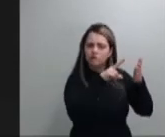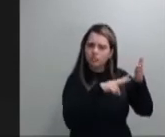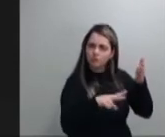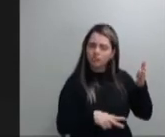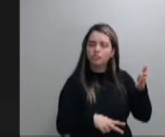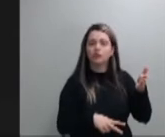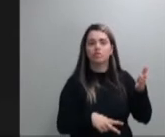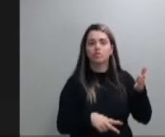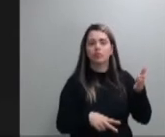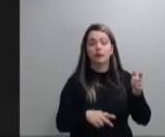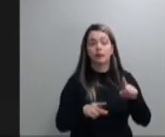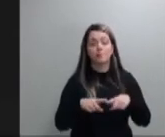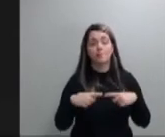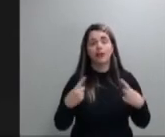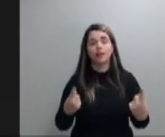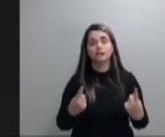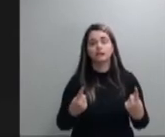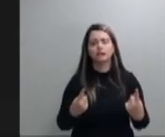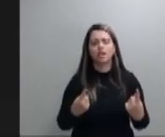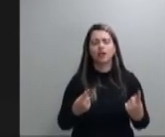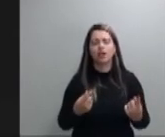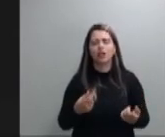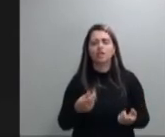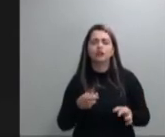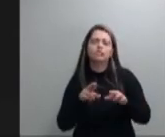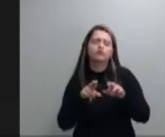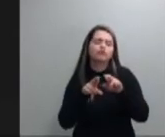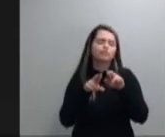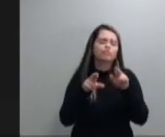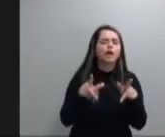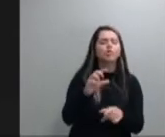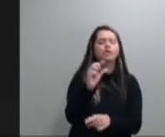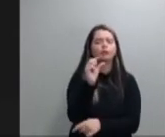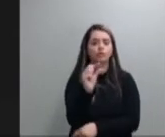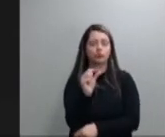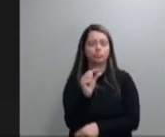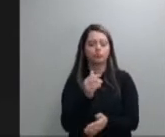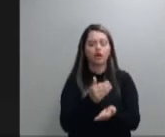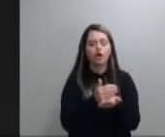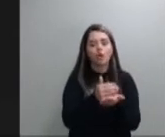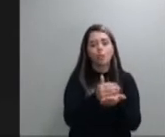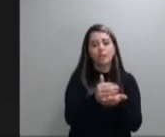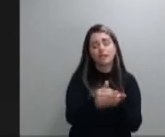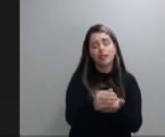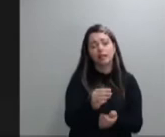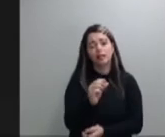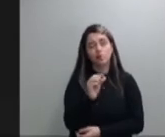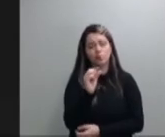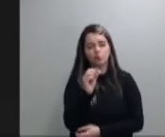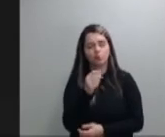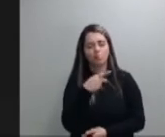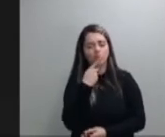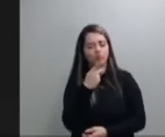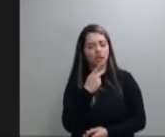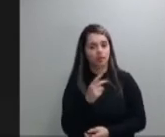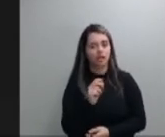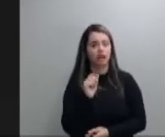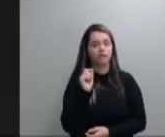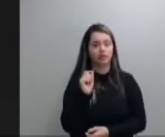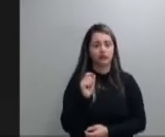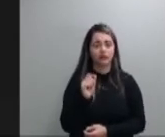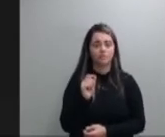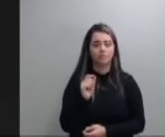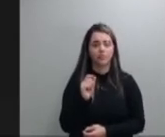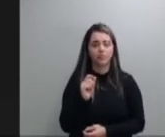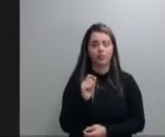totalmente diversa. Eu iniciaria essa singela fala estabelecendo o marco inicial de todo o